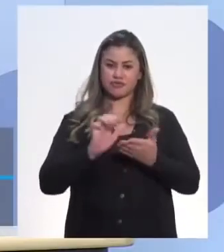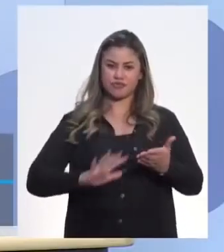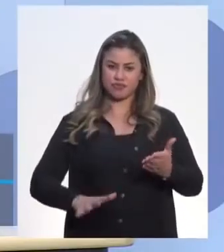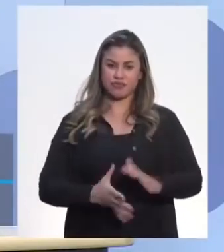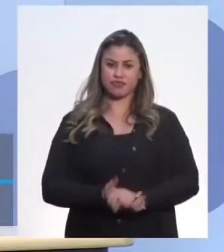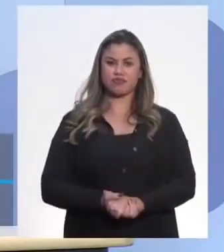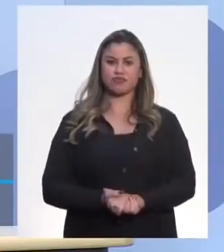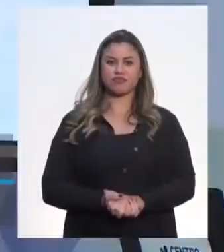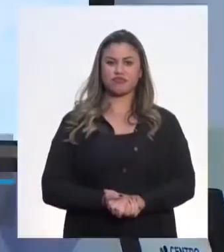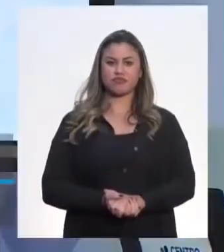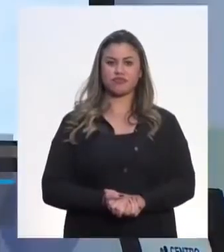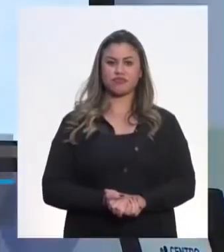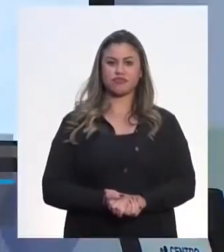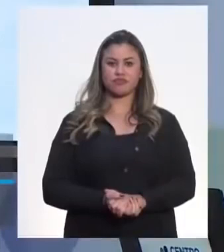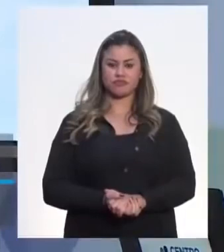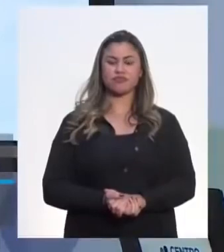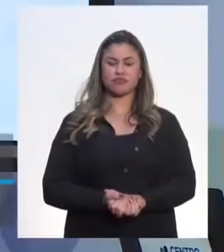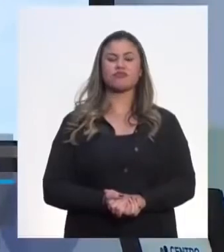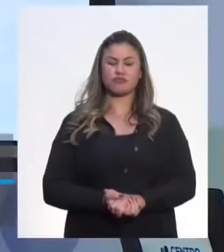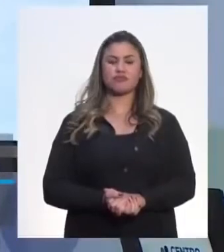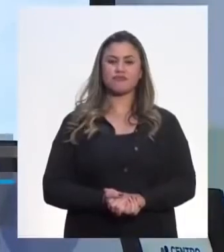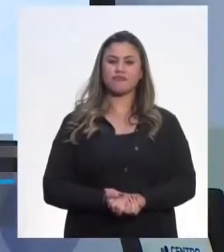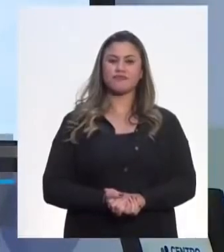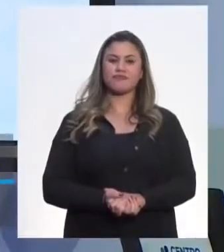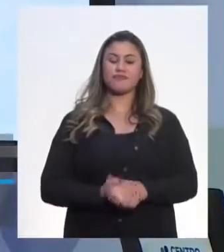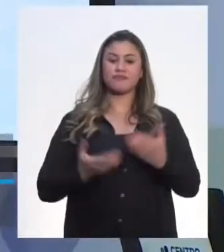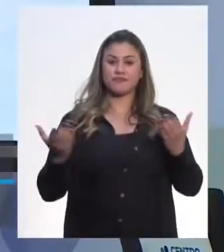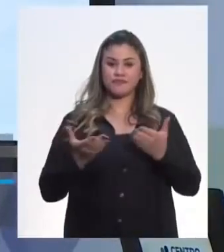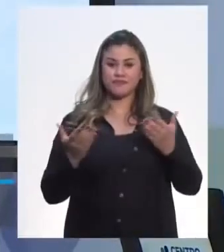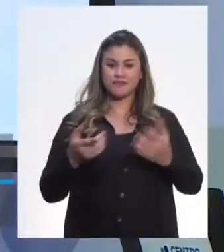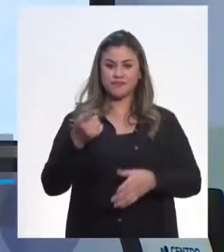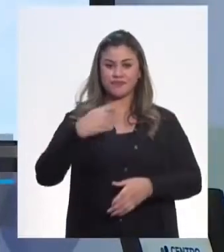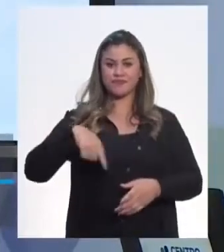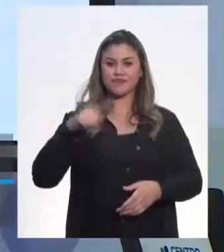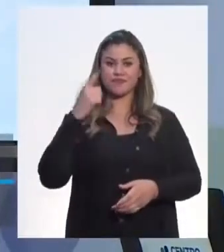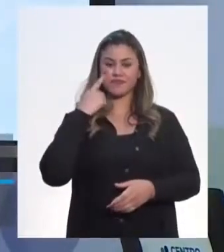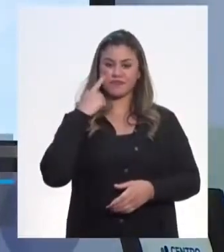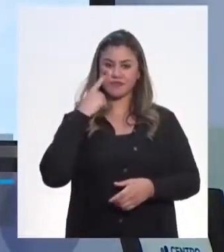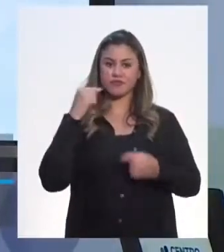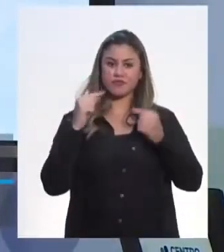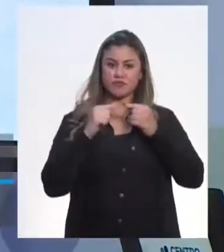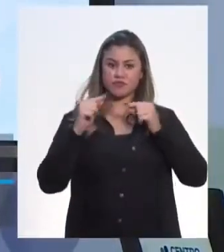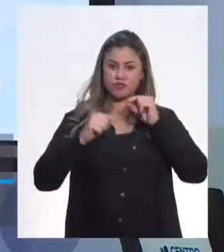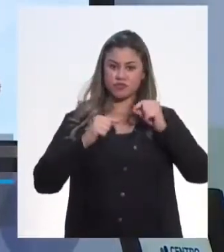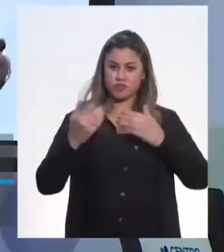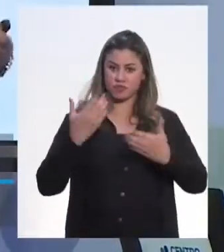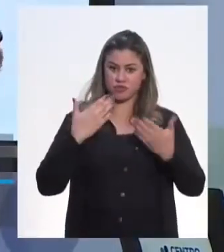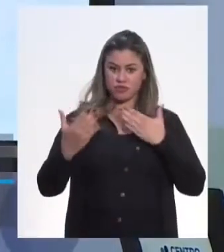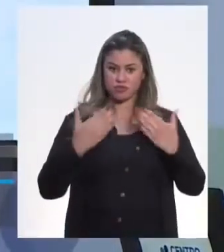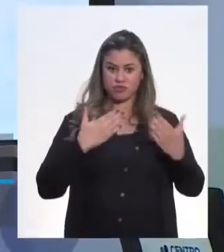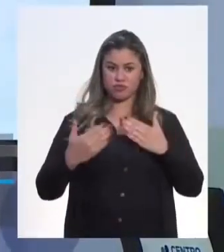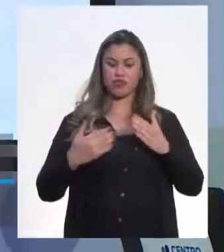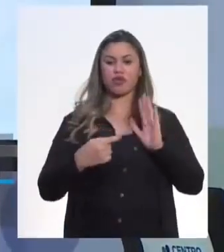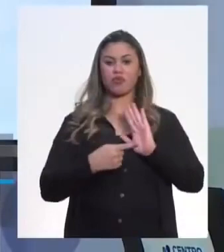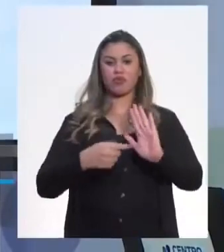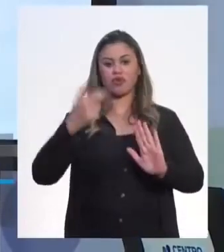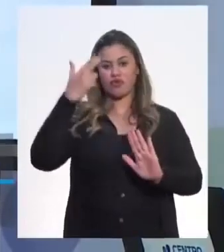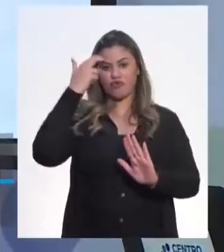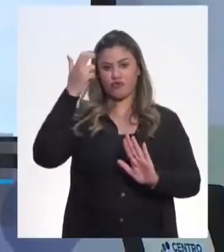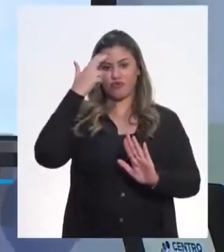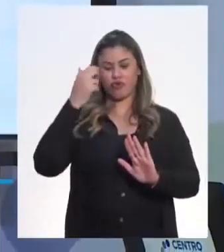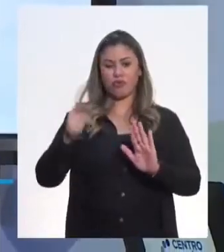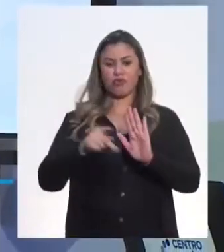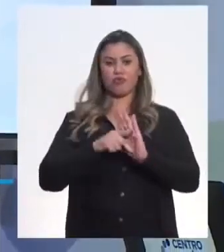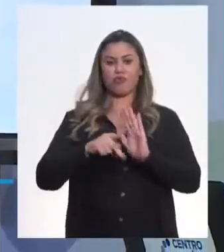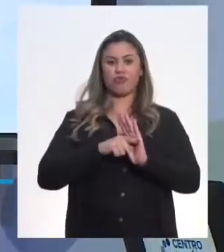essa ideia a gente e hoje a gente vai trazer como a gente tem conversado embora eu tenho apresentado para vocês a fórmula